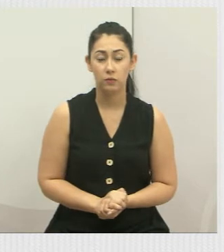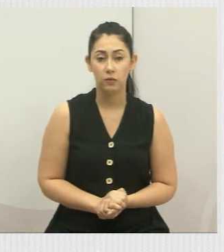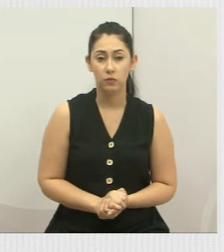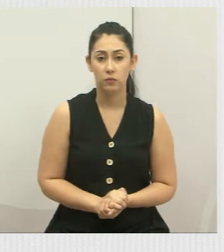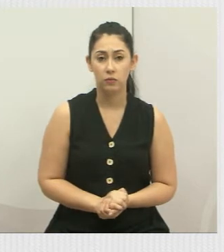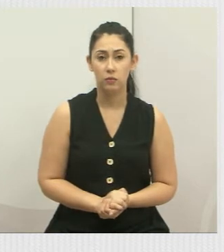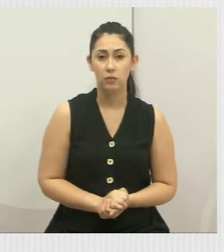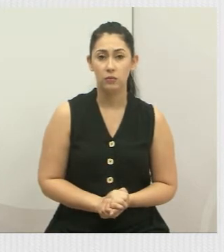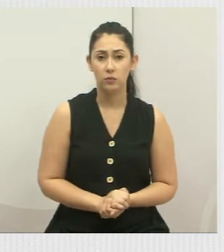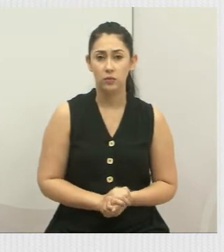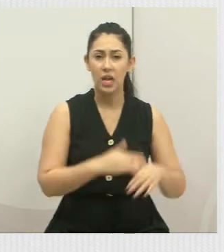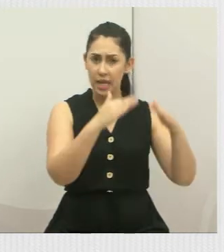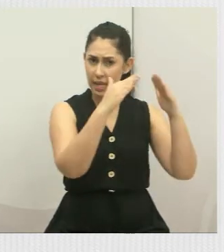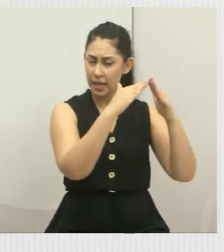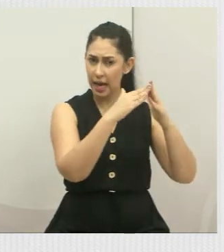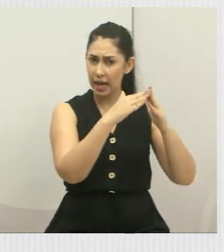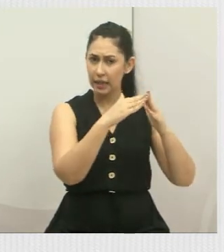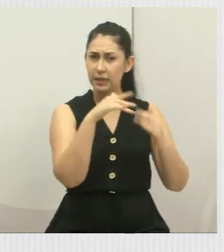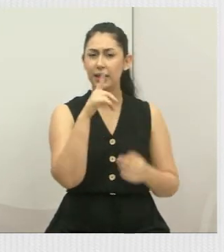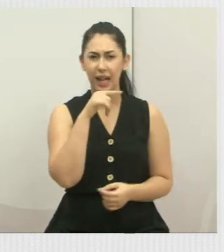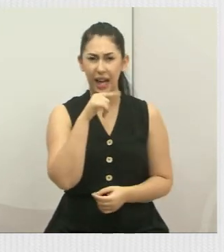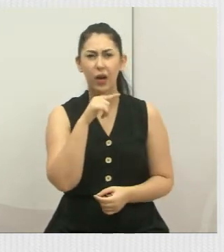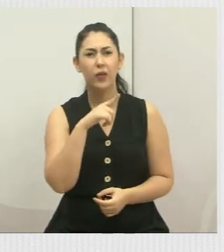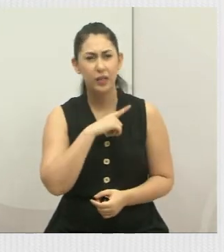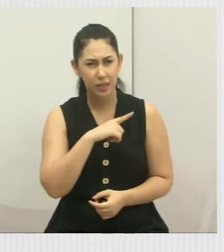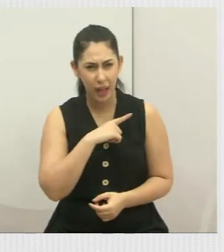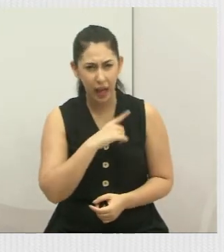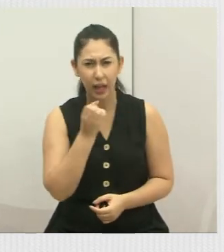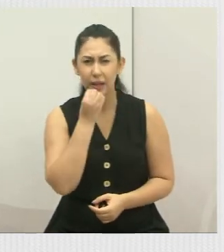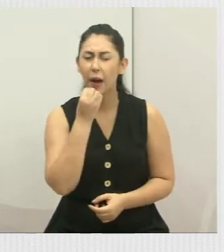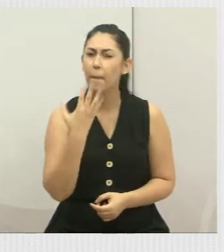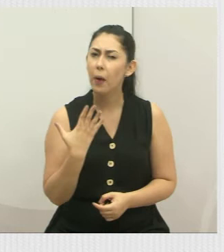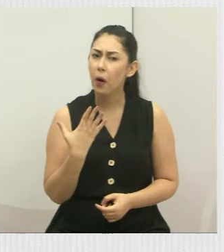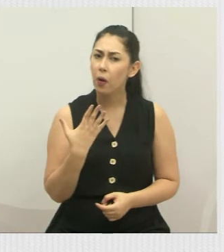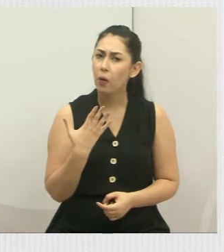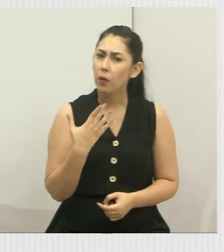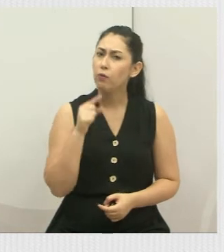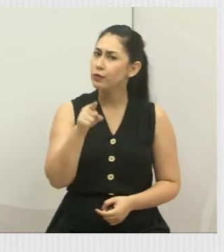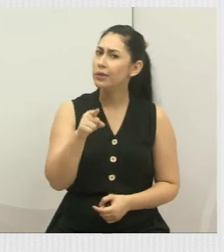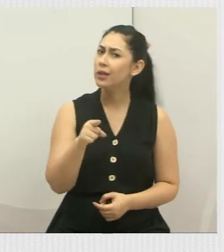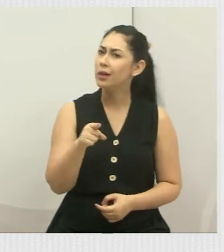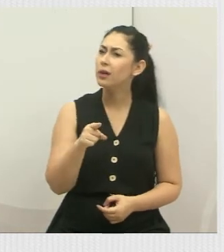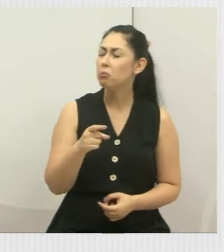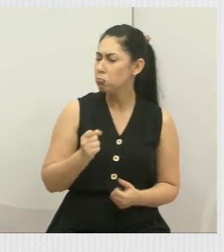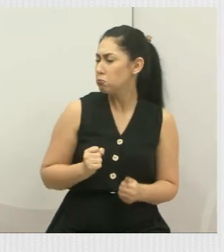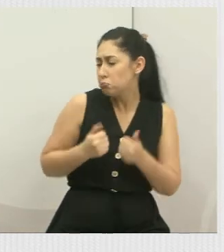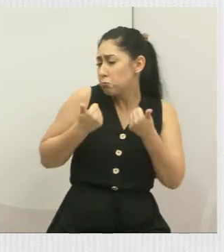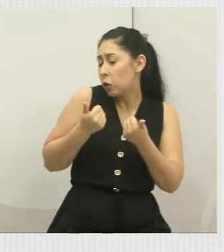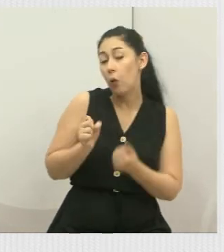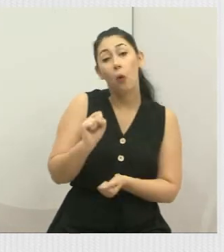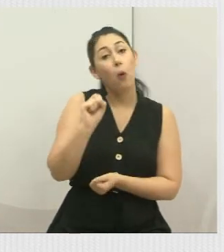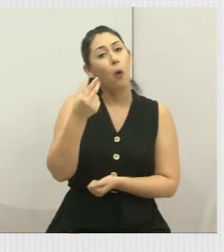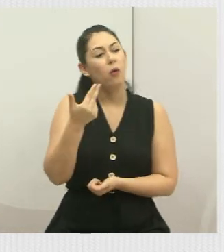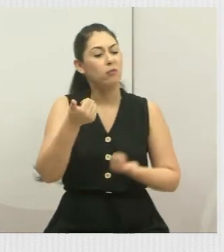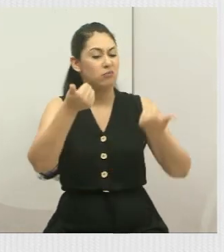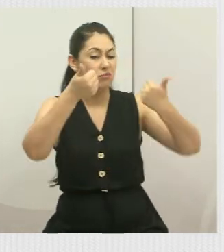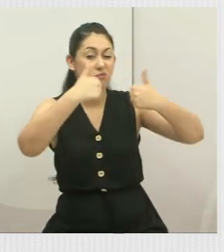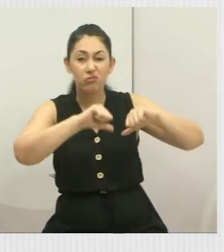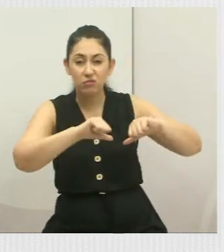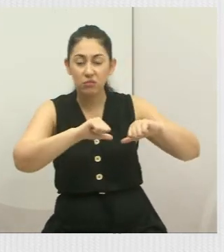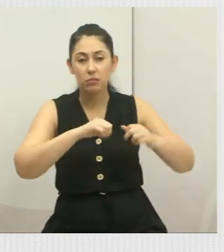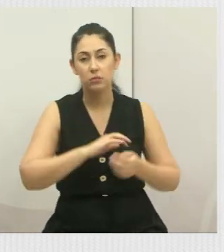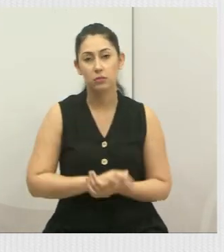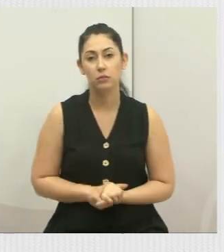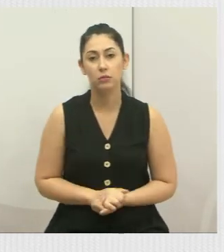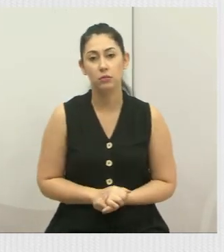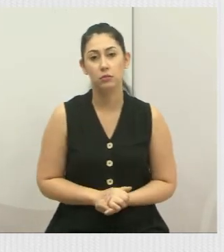sistema de abastecimento de água, como que ele está de forma geral? Qual é o seu índice de satisfação? Ruim, regular, bom ou